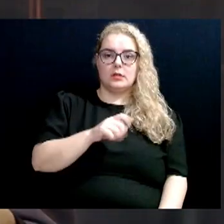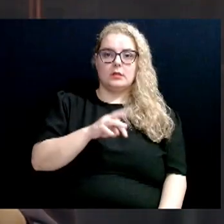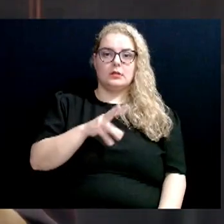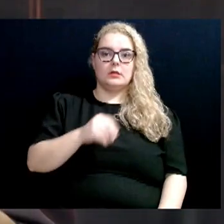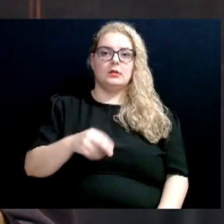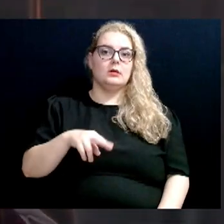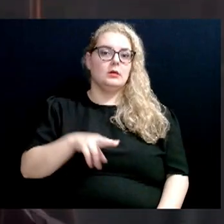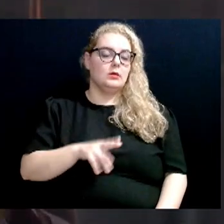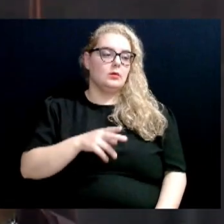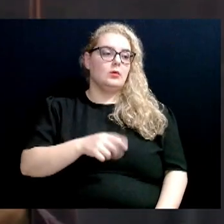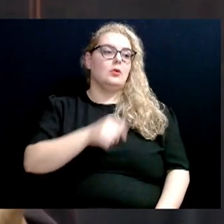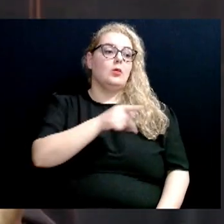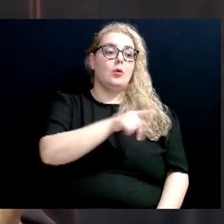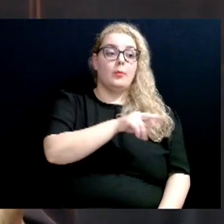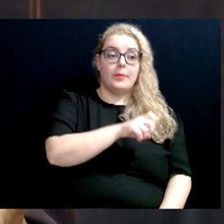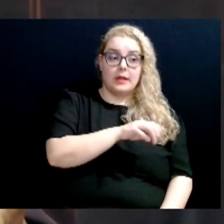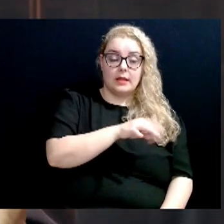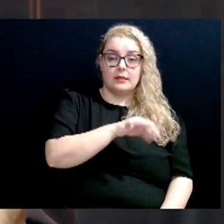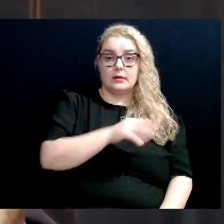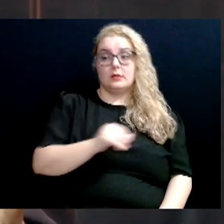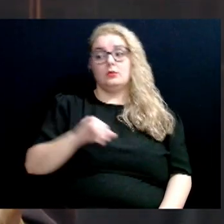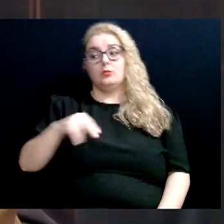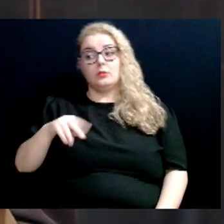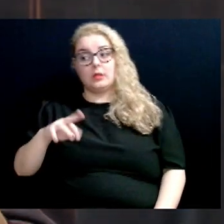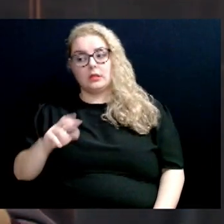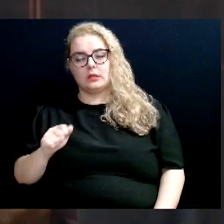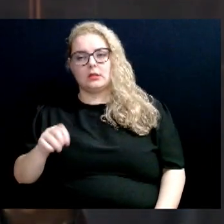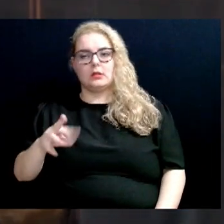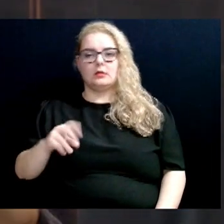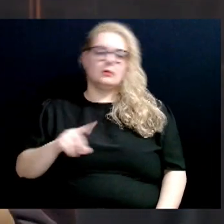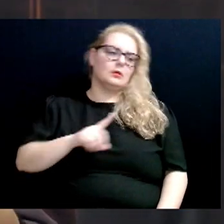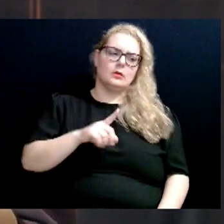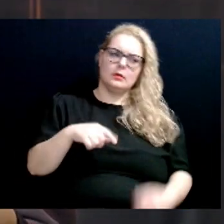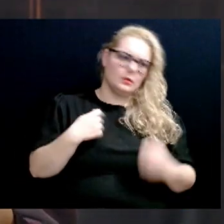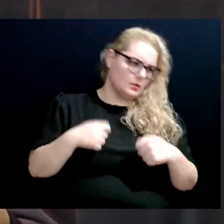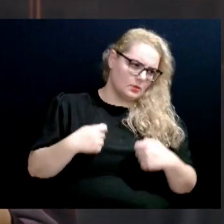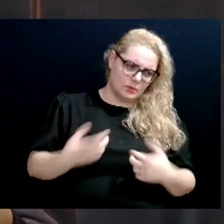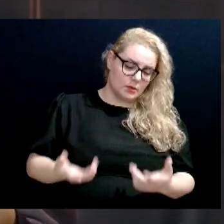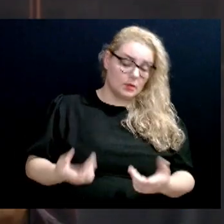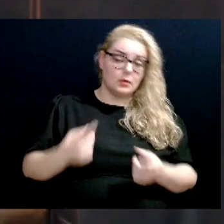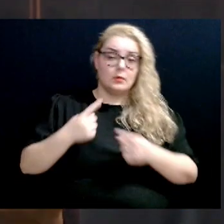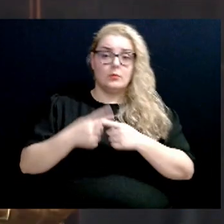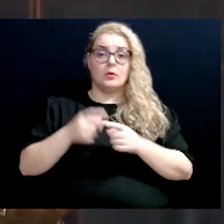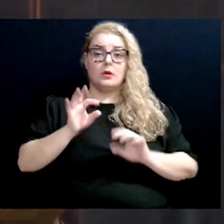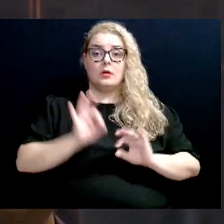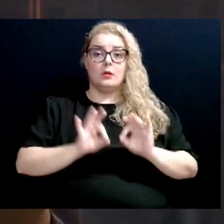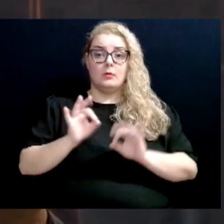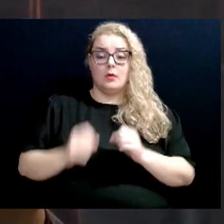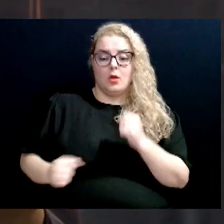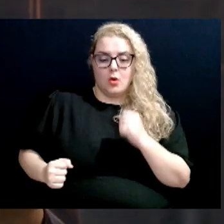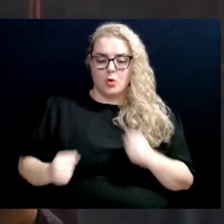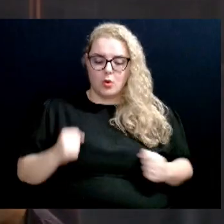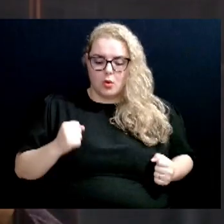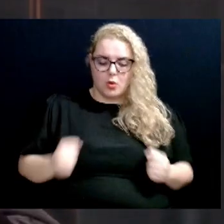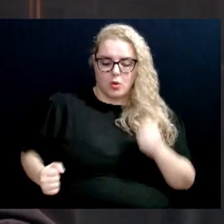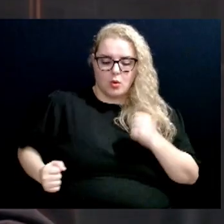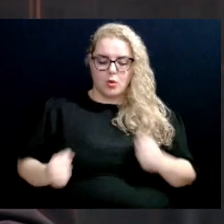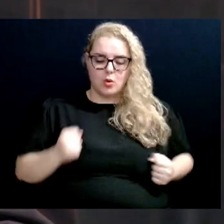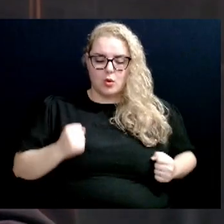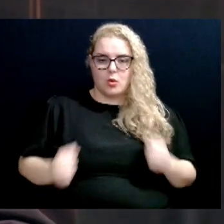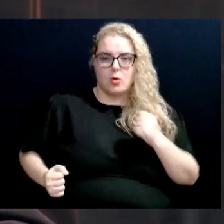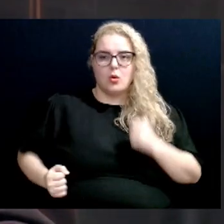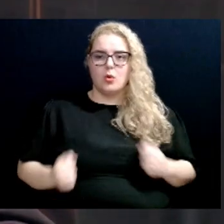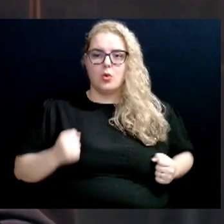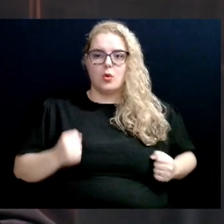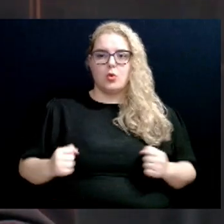intratreino. E a gente sabe que não há essa necessidade, porque a preparação da corrida amadora, ela vem ali